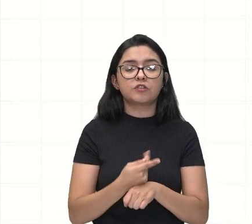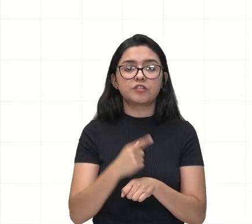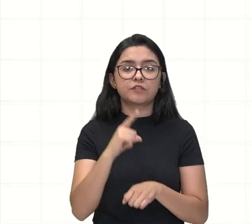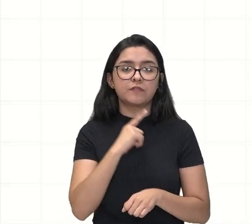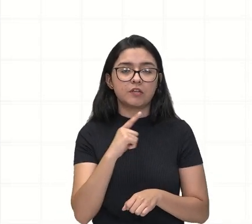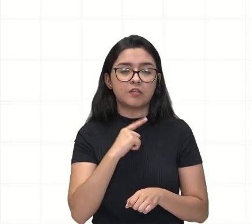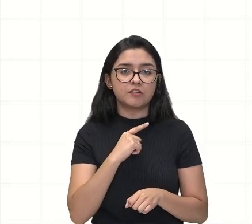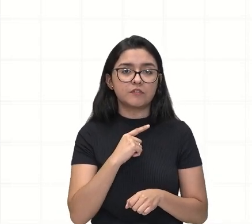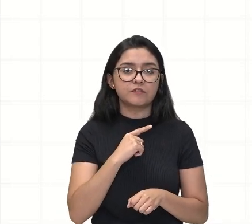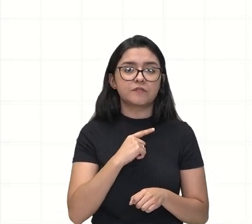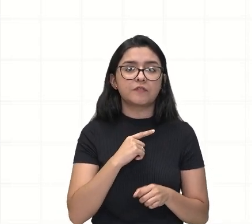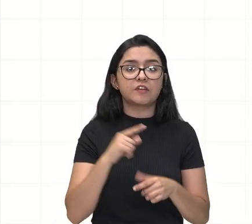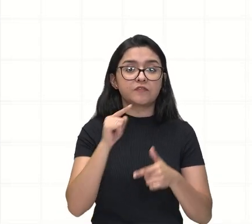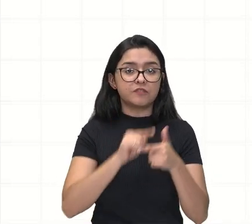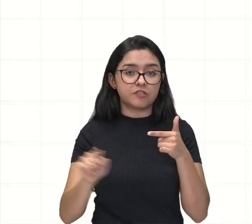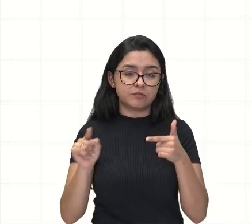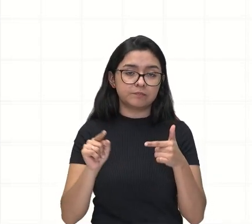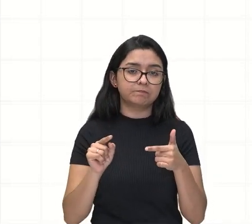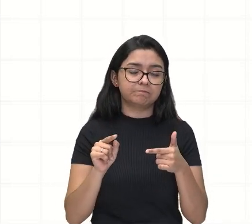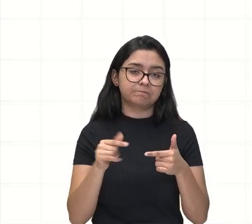questão, ó, fala que eles